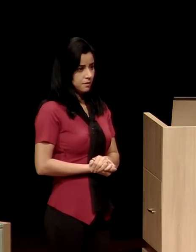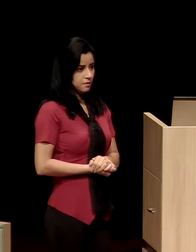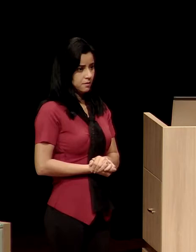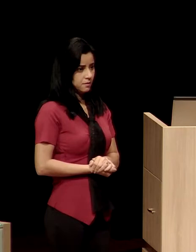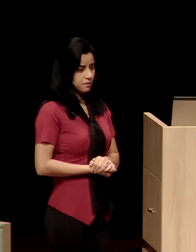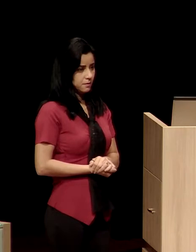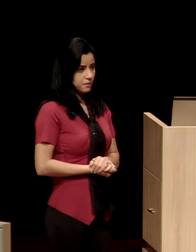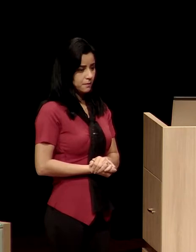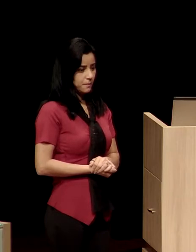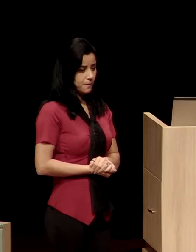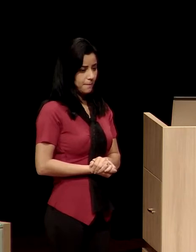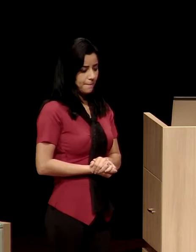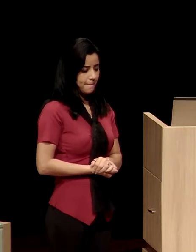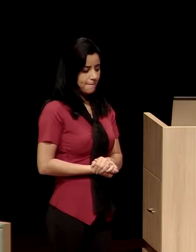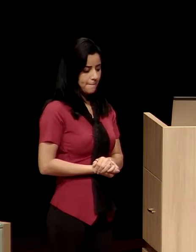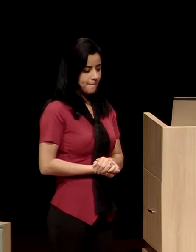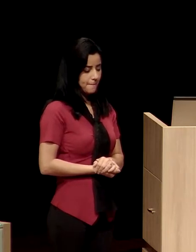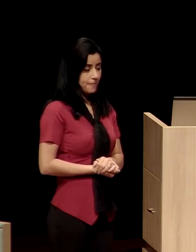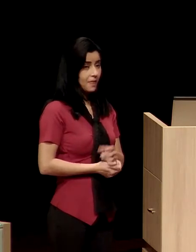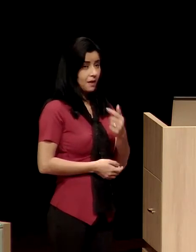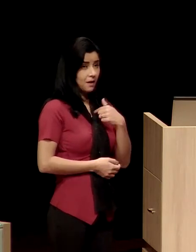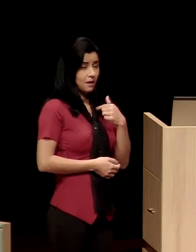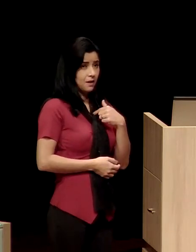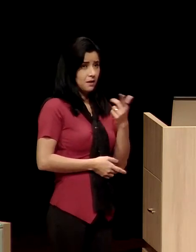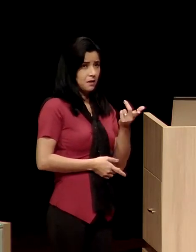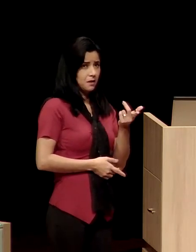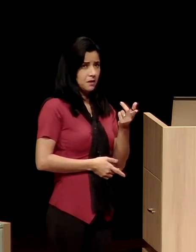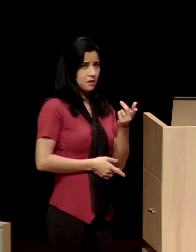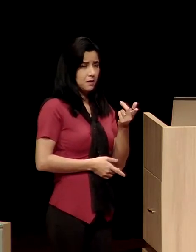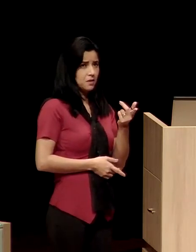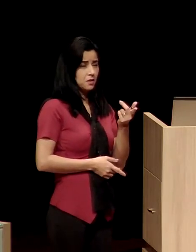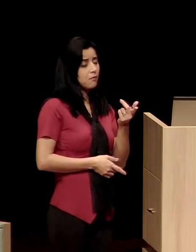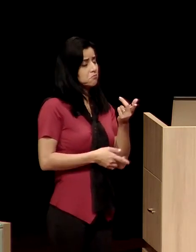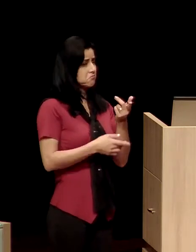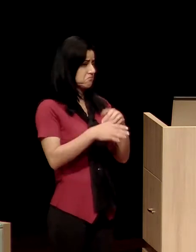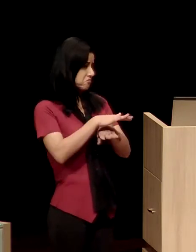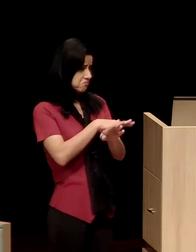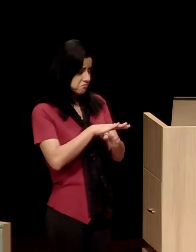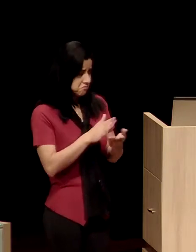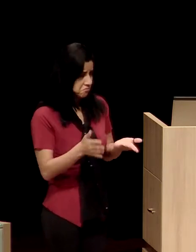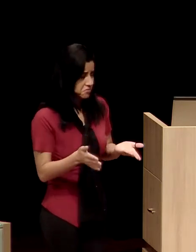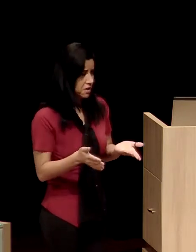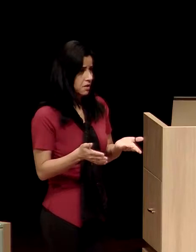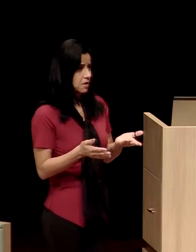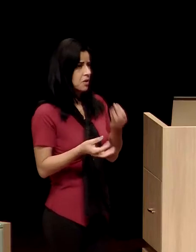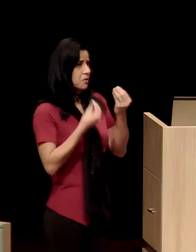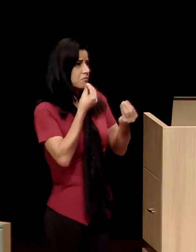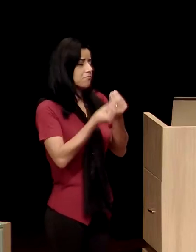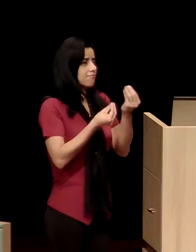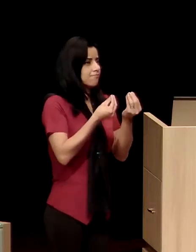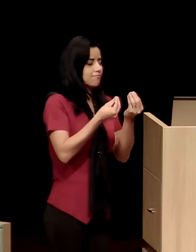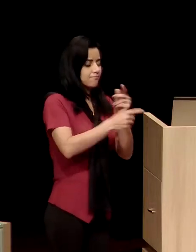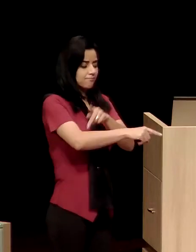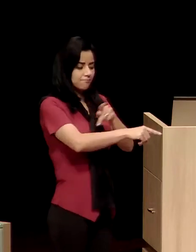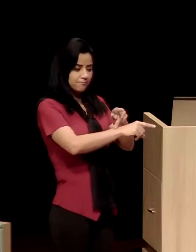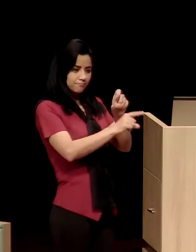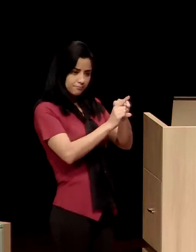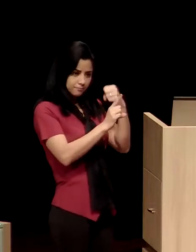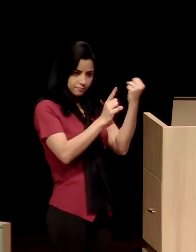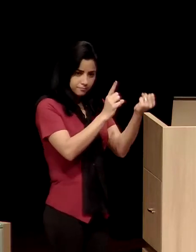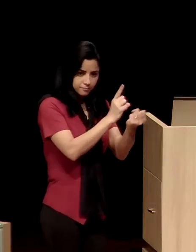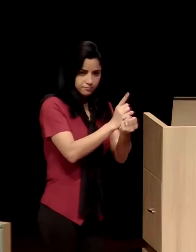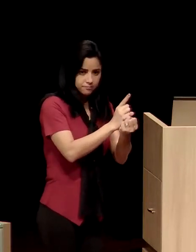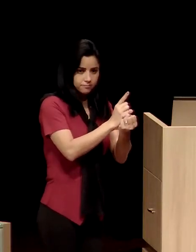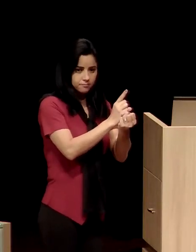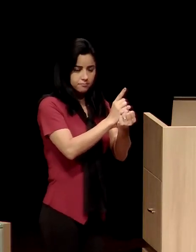idea historical point of view. Eu já me acostumei com pedagogia social e também